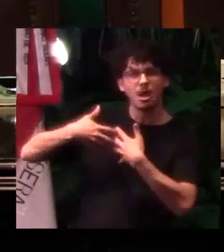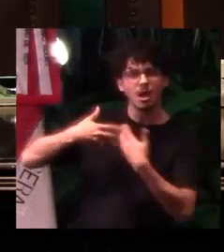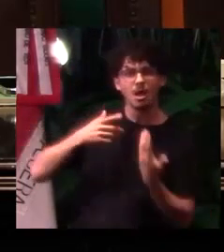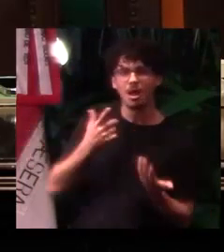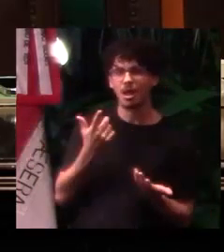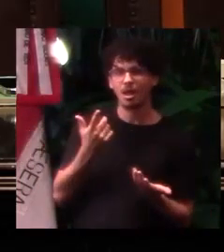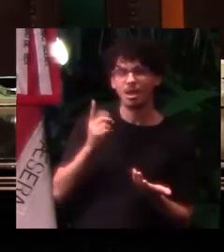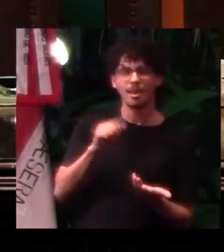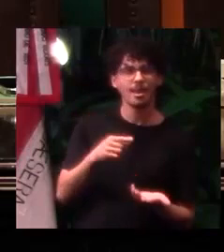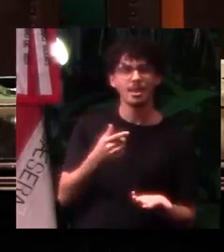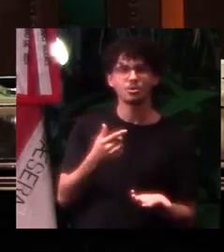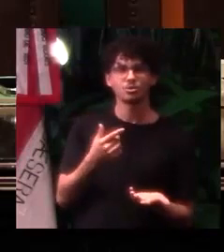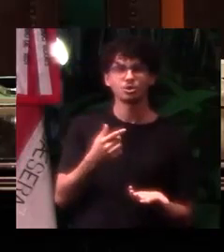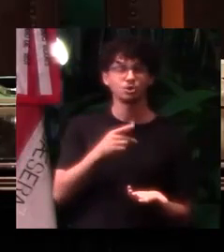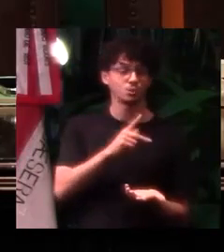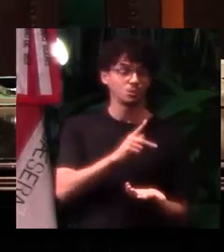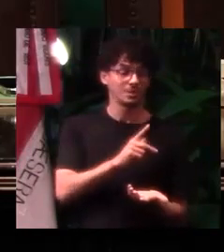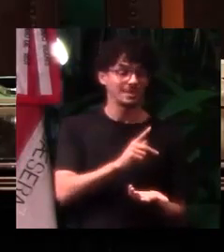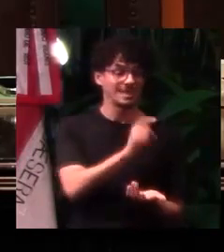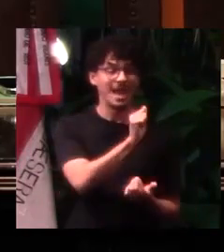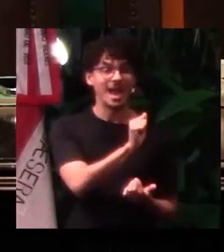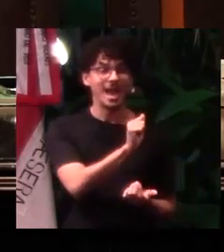Será que o K